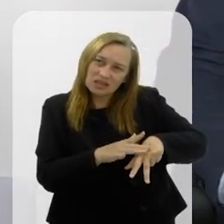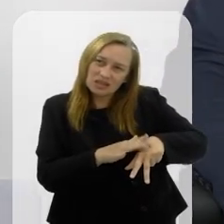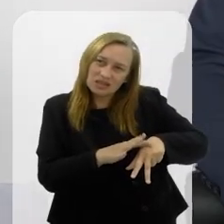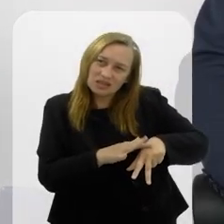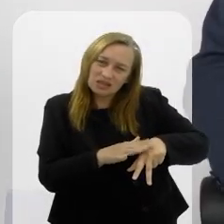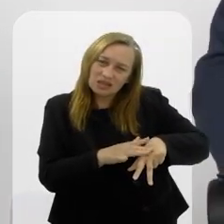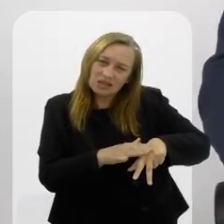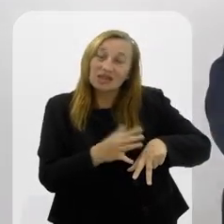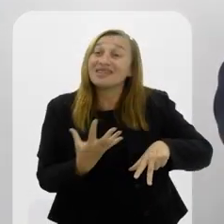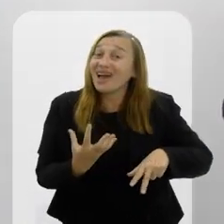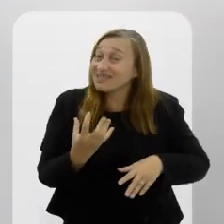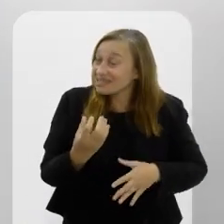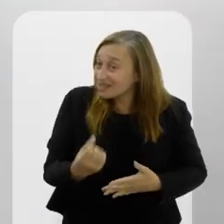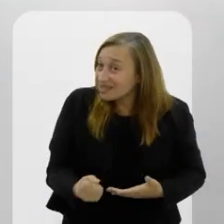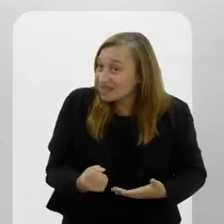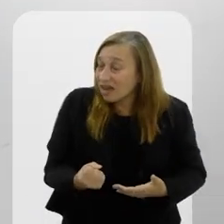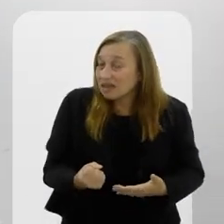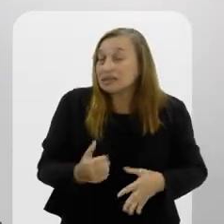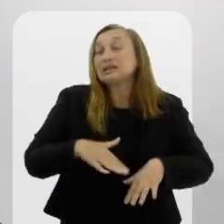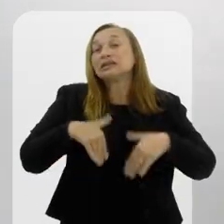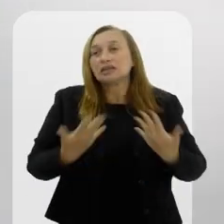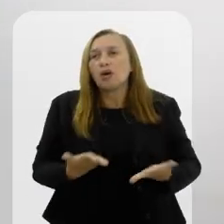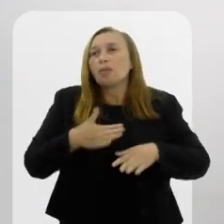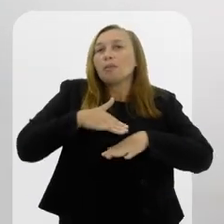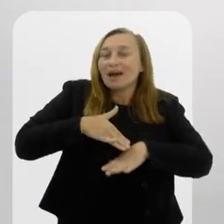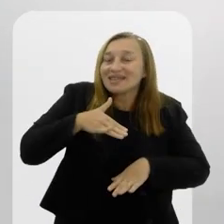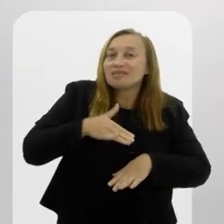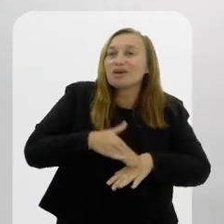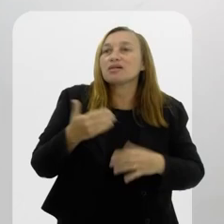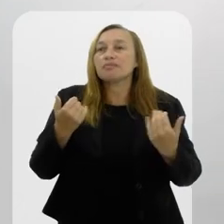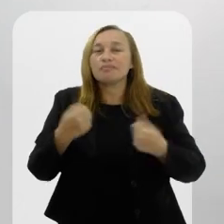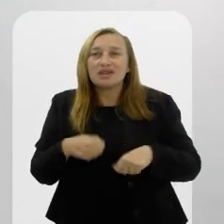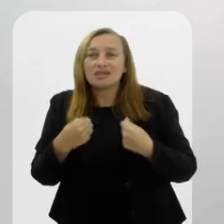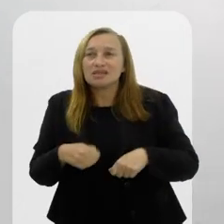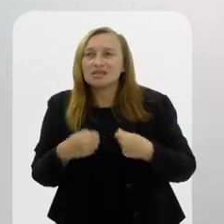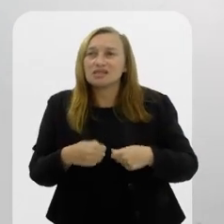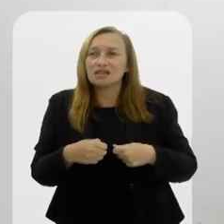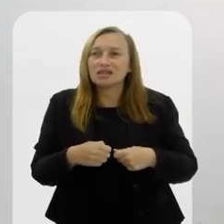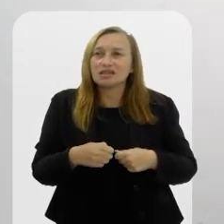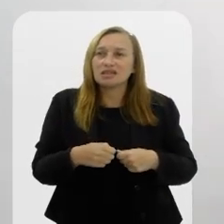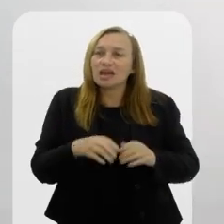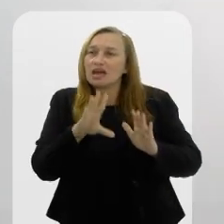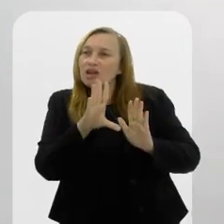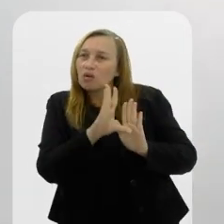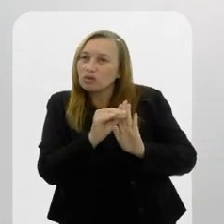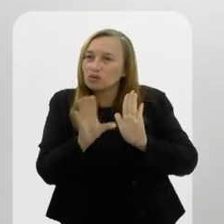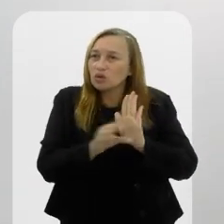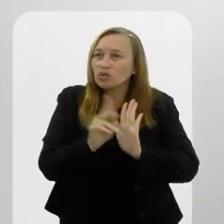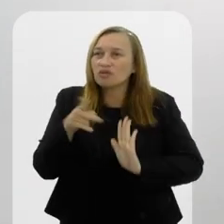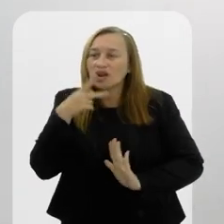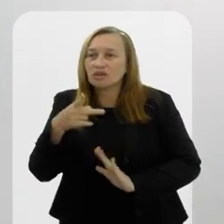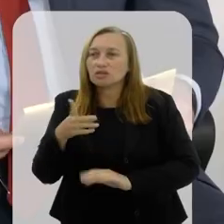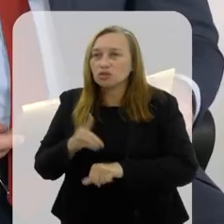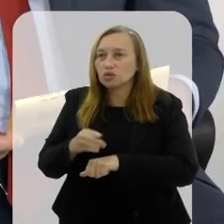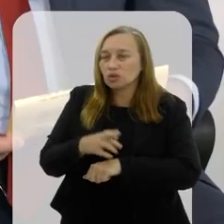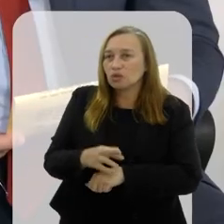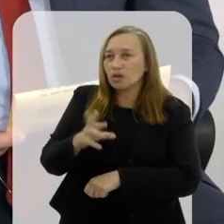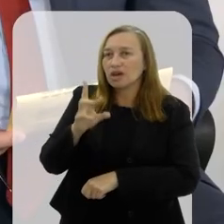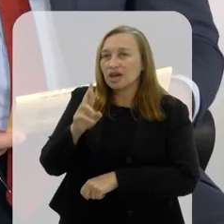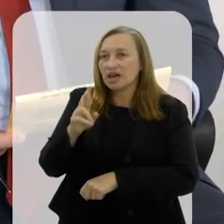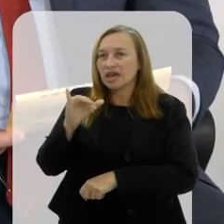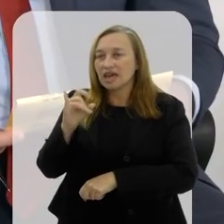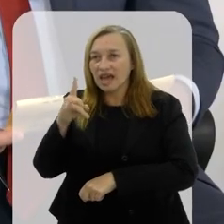de admitir muitas vezes isso. Então, cada vez mais, a gente tem que ter aquele conteúdo falado pelo